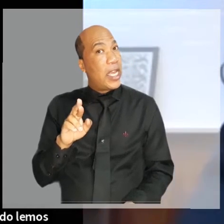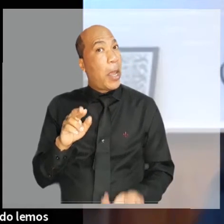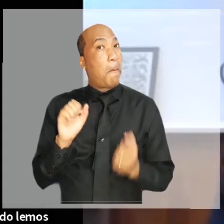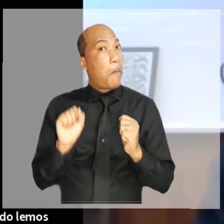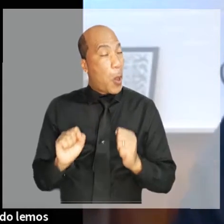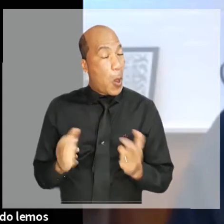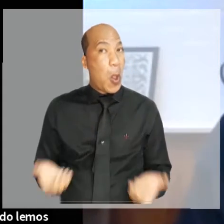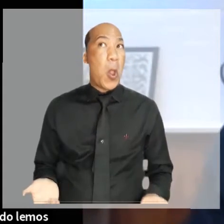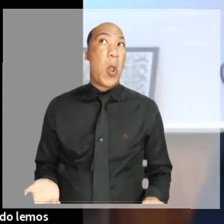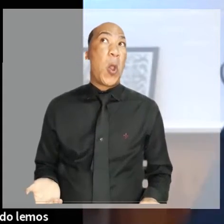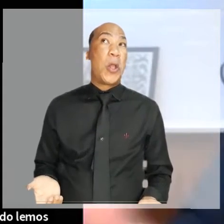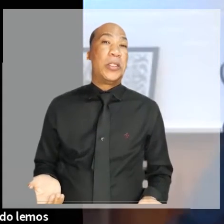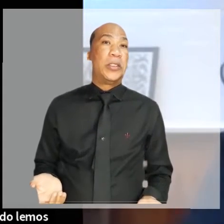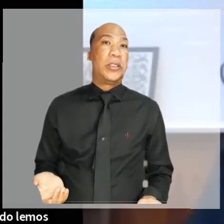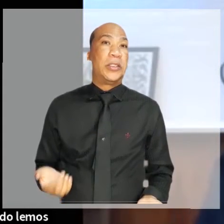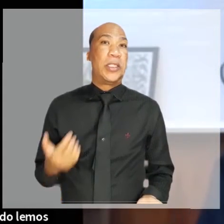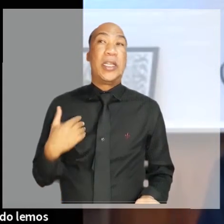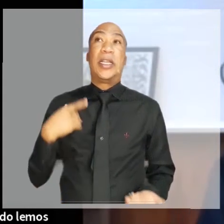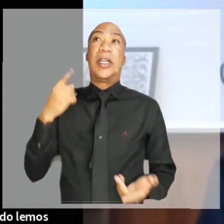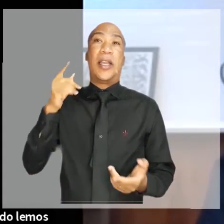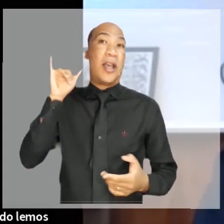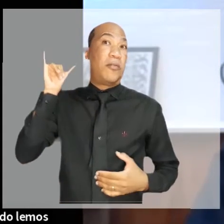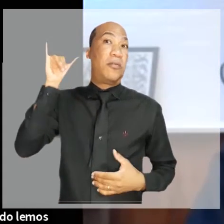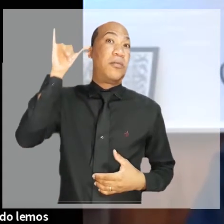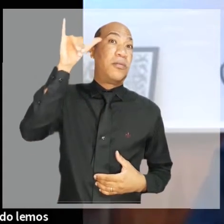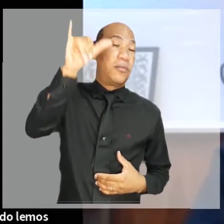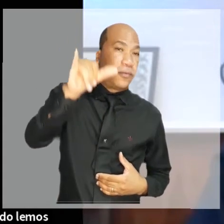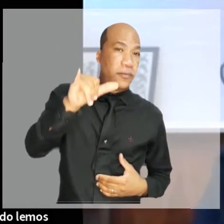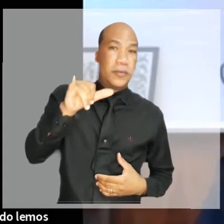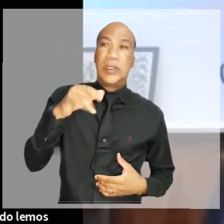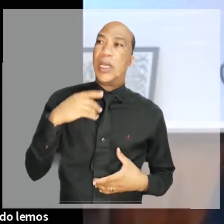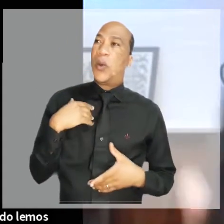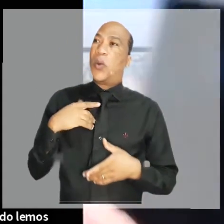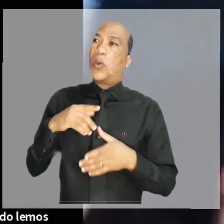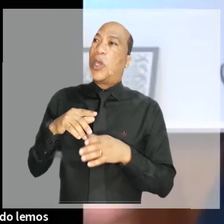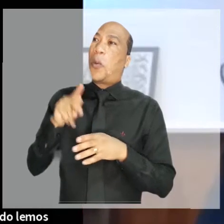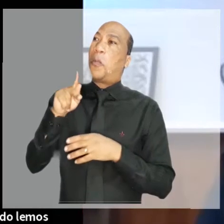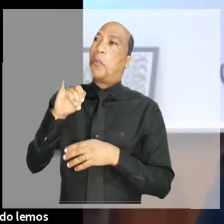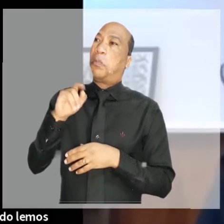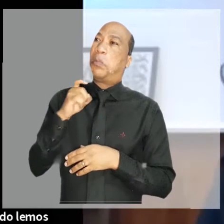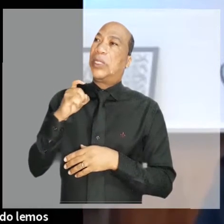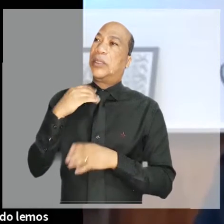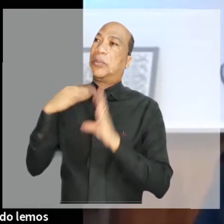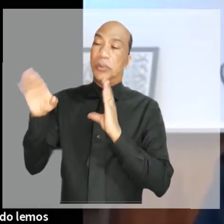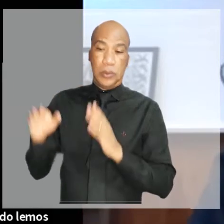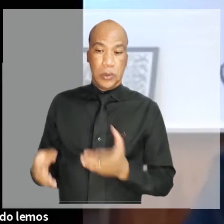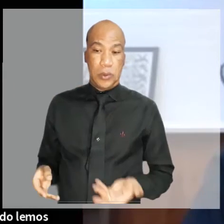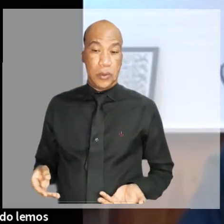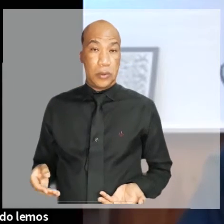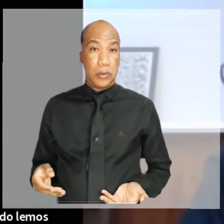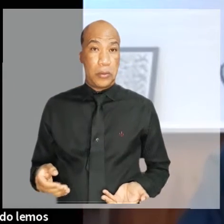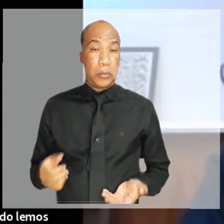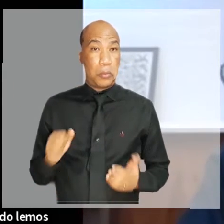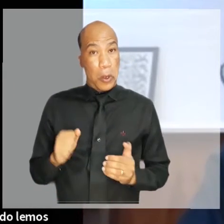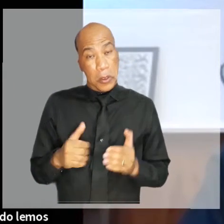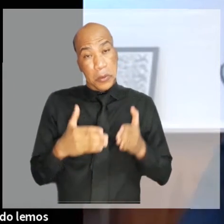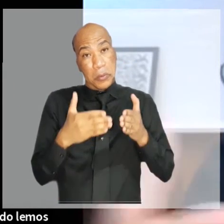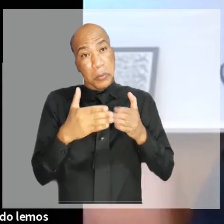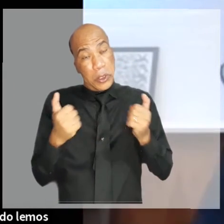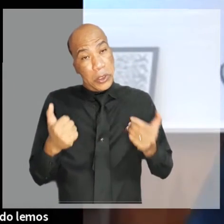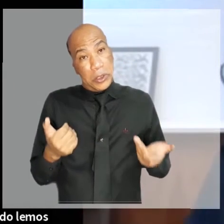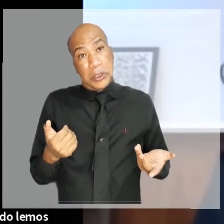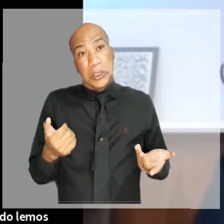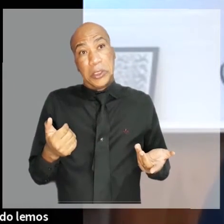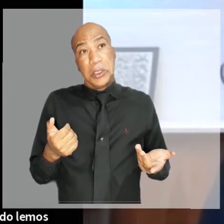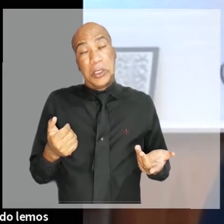fazer peticionamento no PJE. Eu poderia usar o meu código QR do Pix e fazer um peticionamento